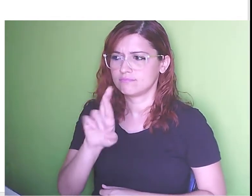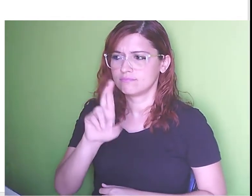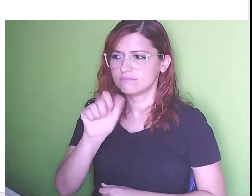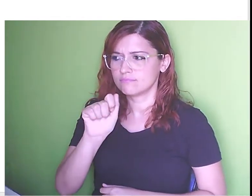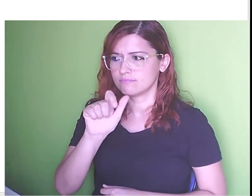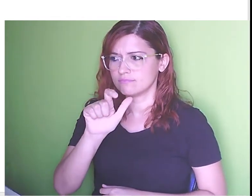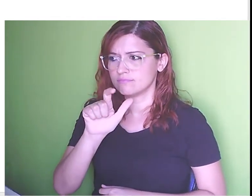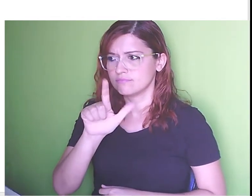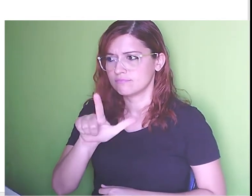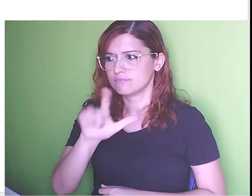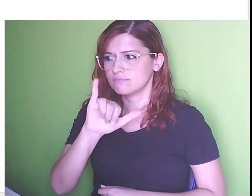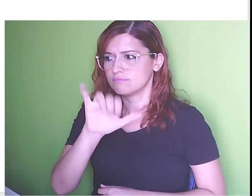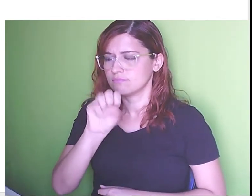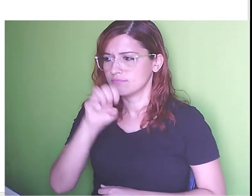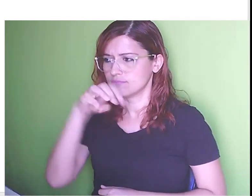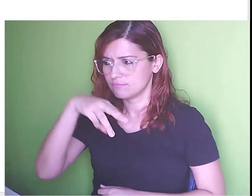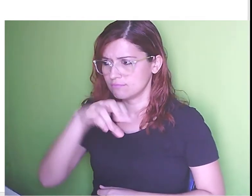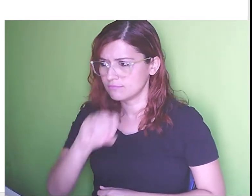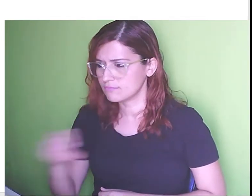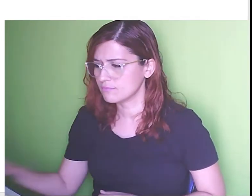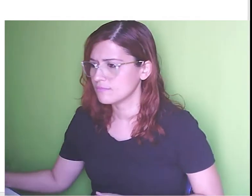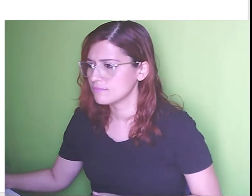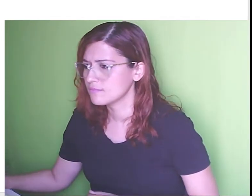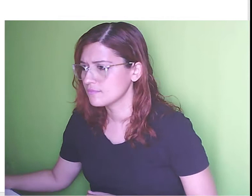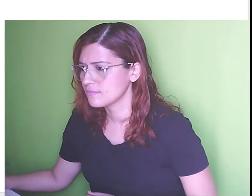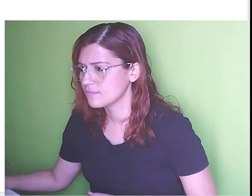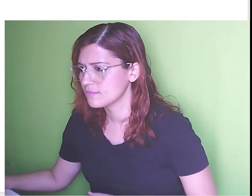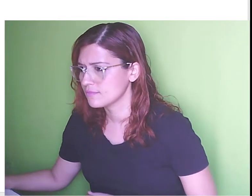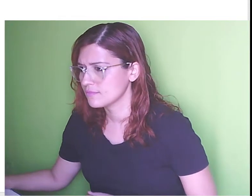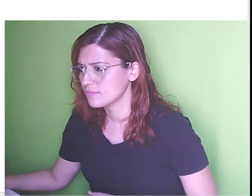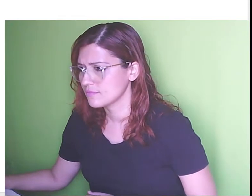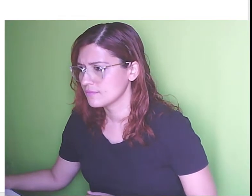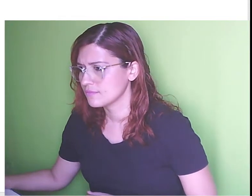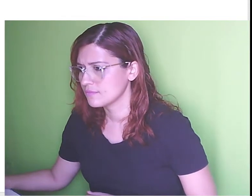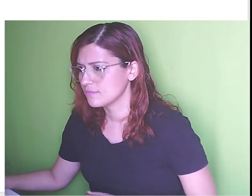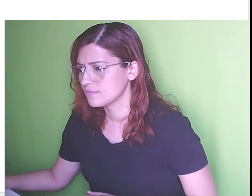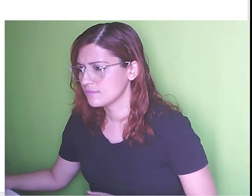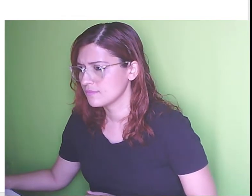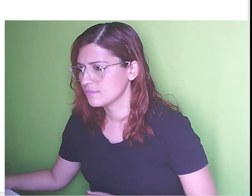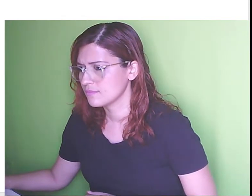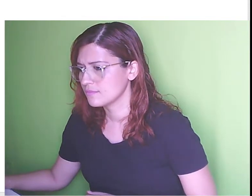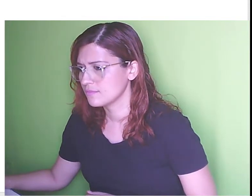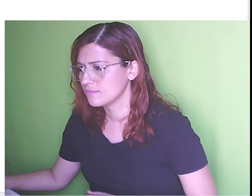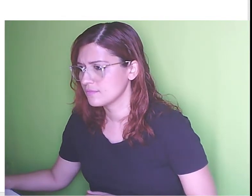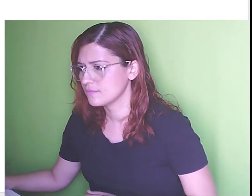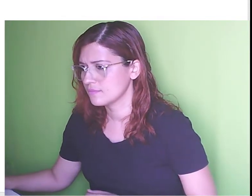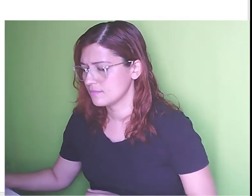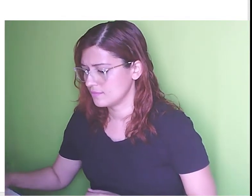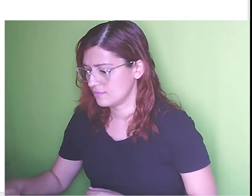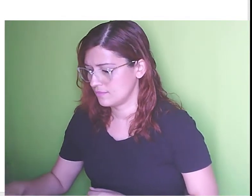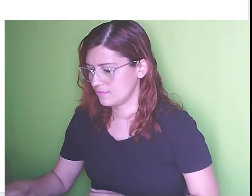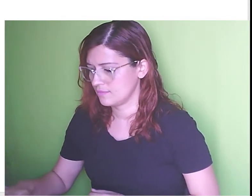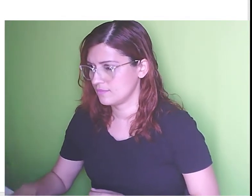apesar de aderir ao federalismo, eu errei aqui uma letra.